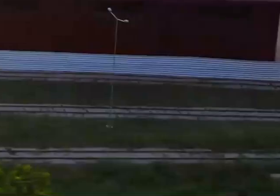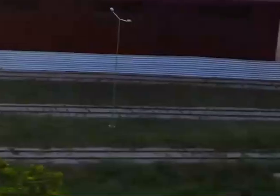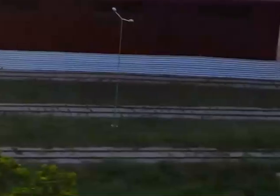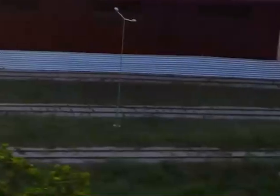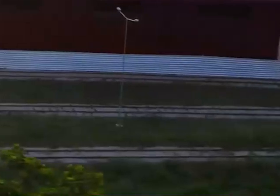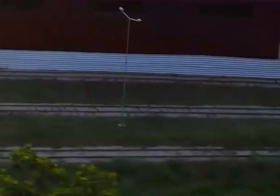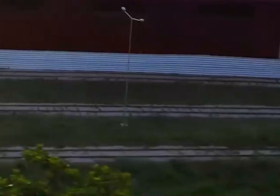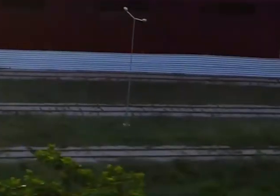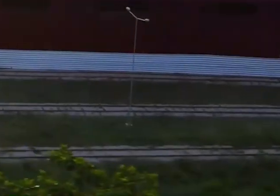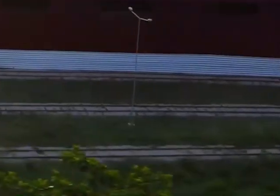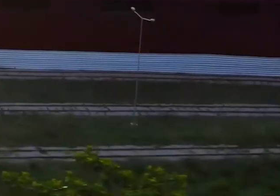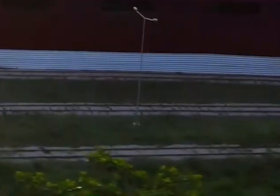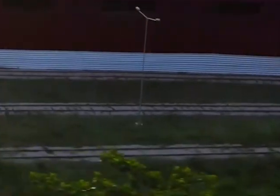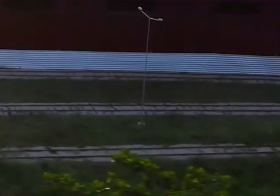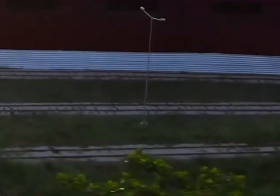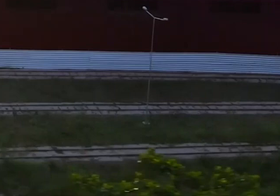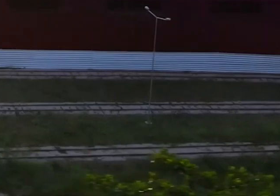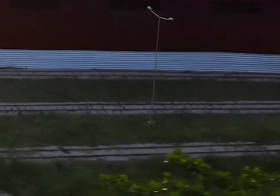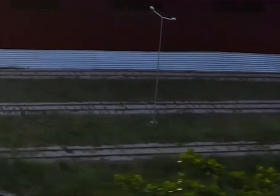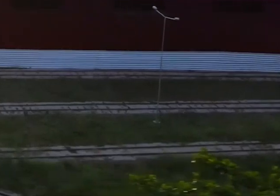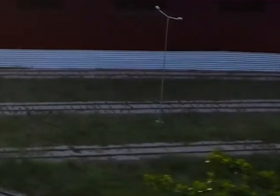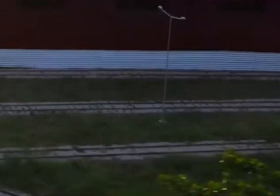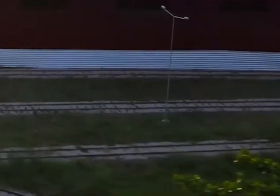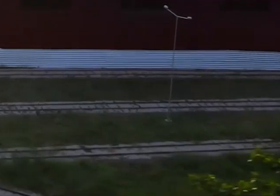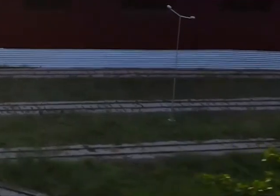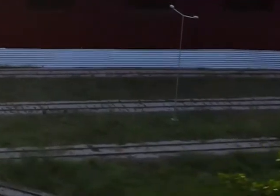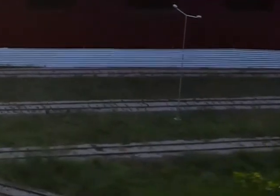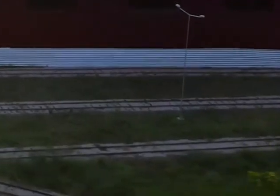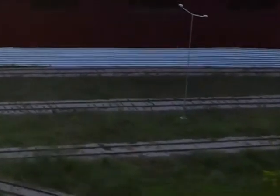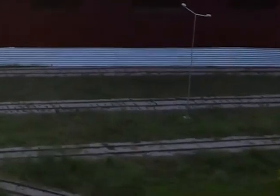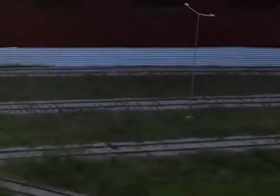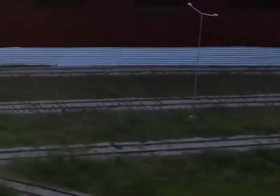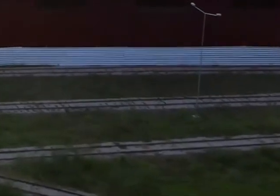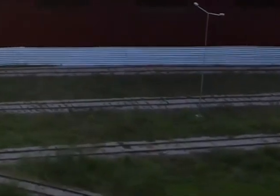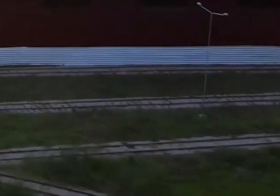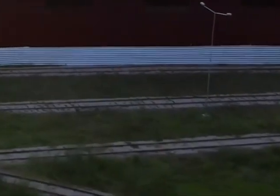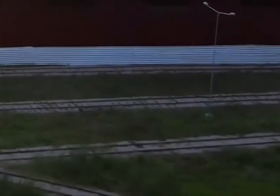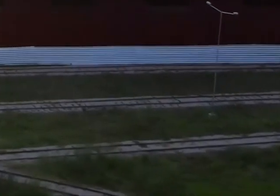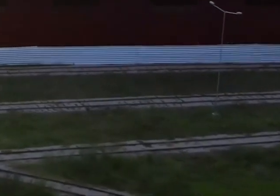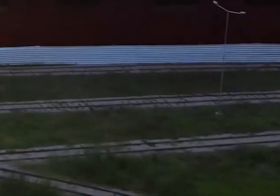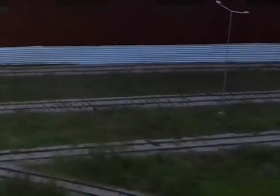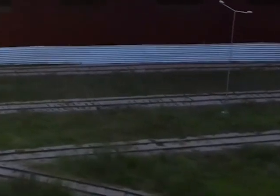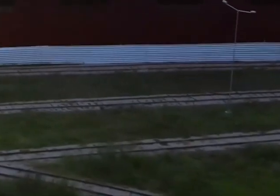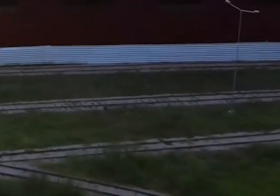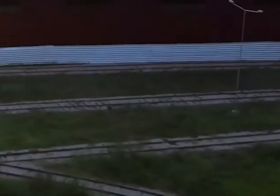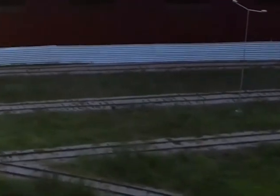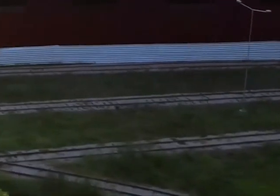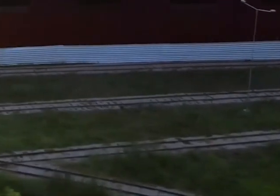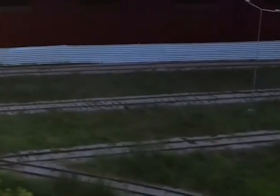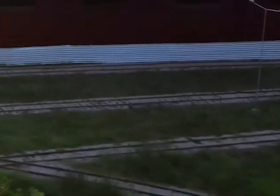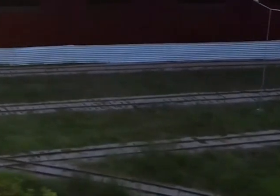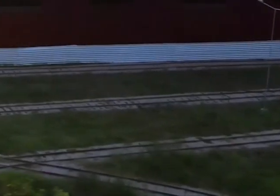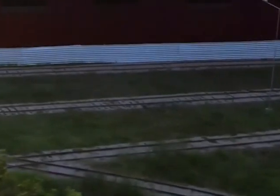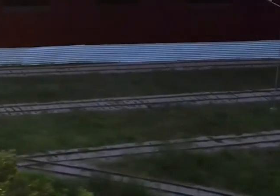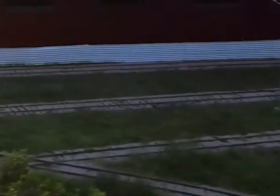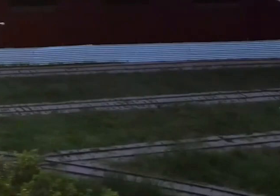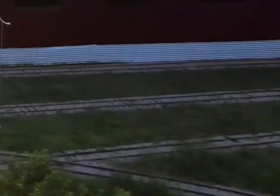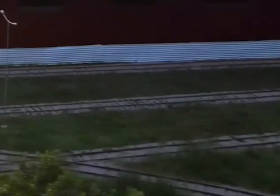aí, rio perene, a floresta amazônica é uma floresta perene, ela é sempre verde. O rio Madeira, ele é um